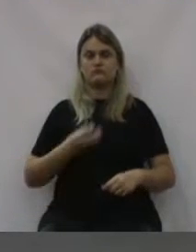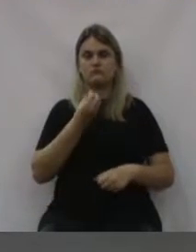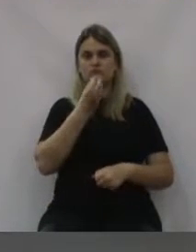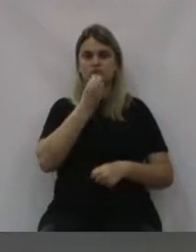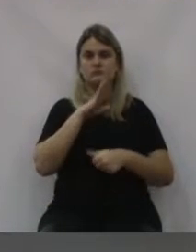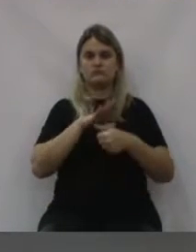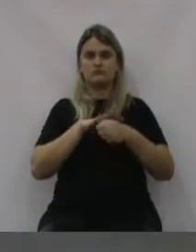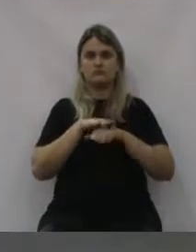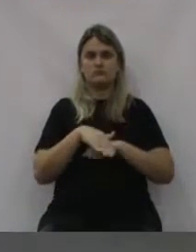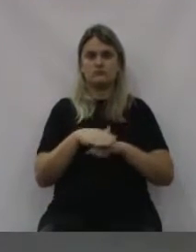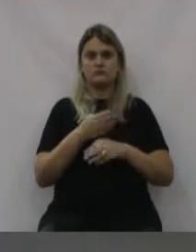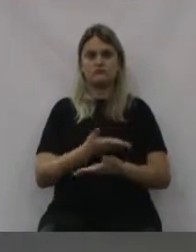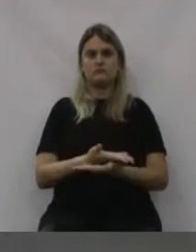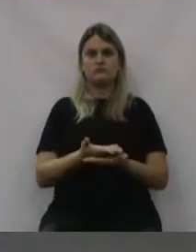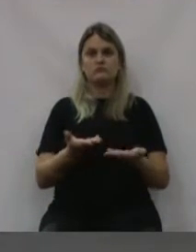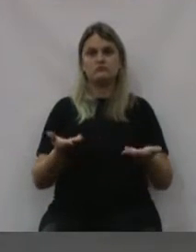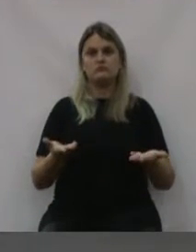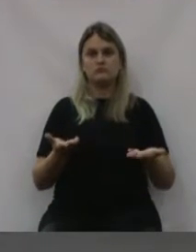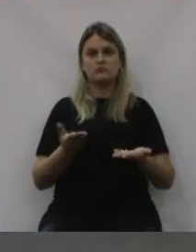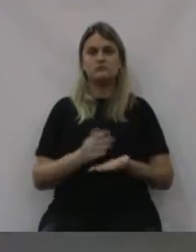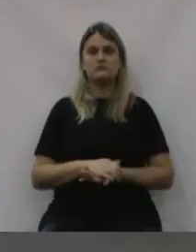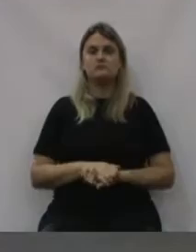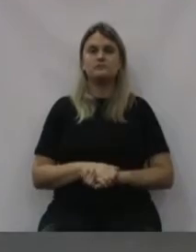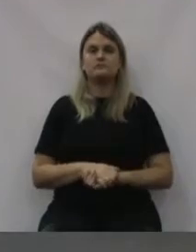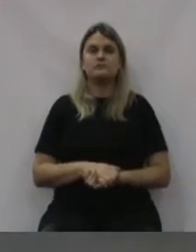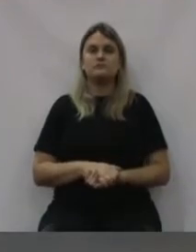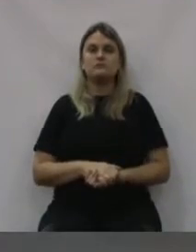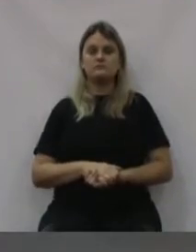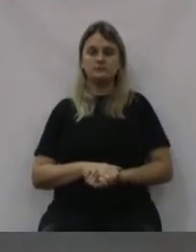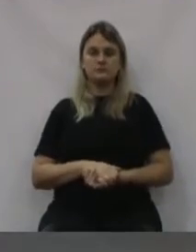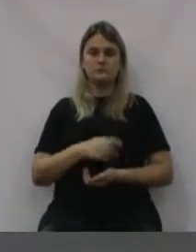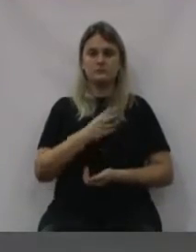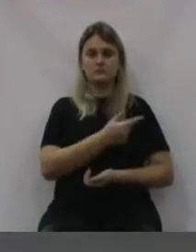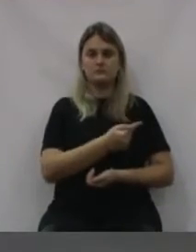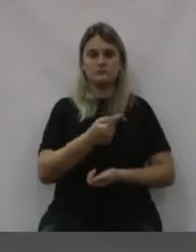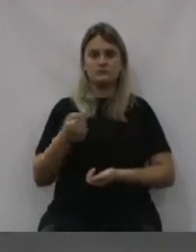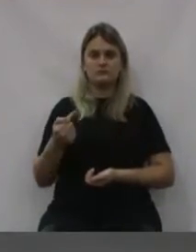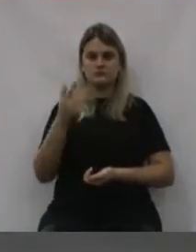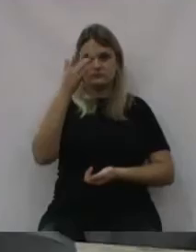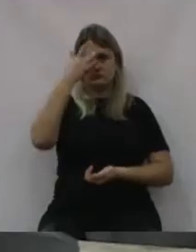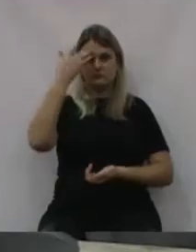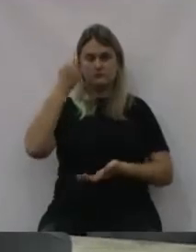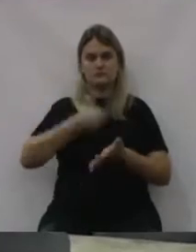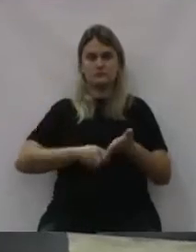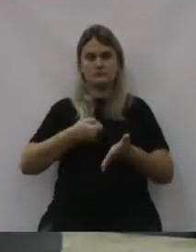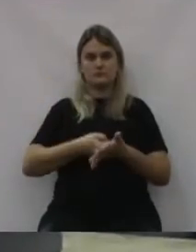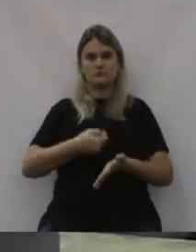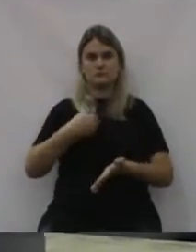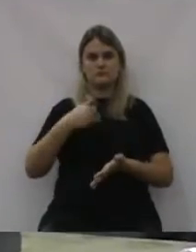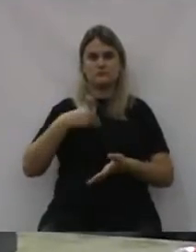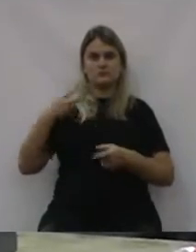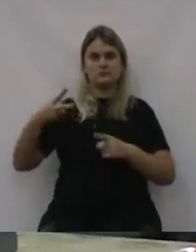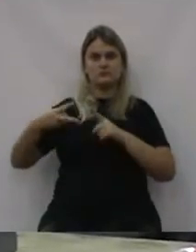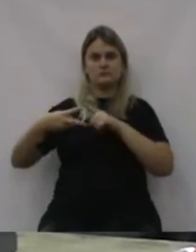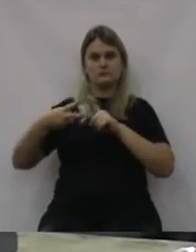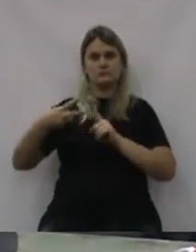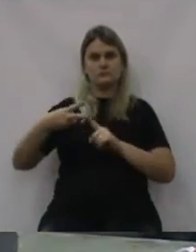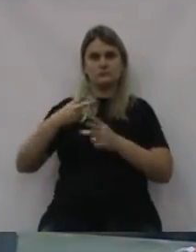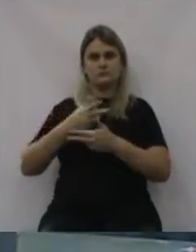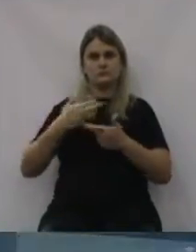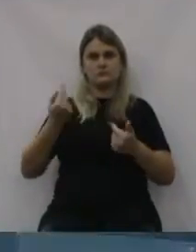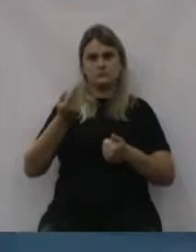Senhoras e senhores presentes aqui essa noite, amigos que nos acompanham em casa pela internet, senhores vereadores, membros da mesa